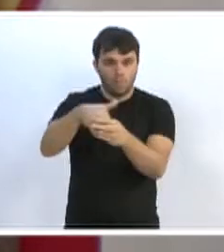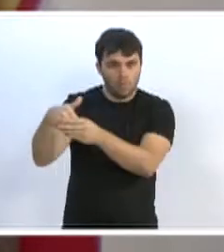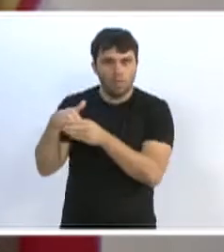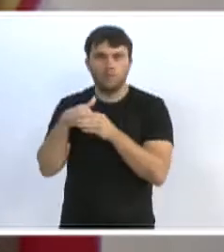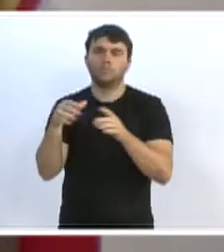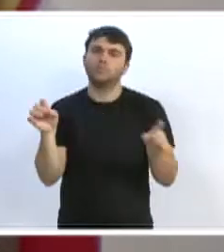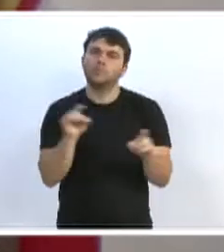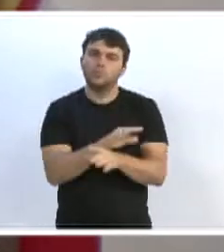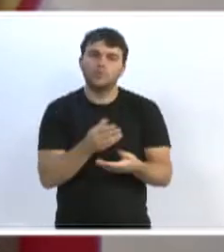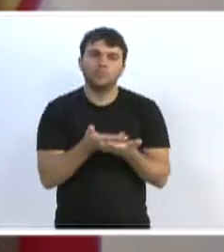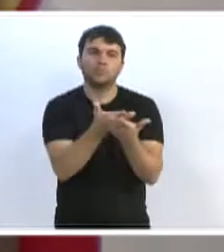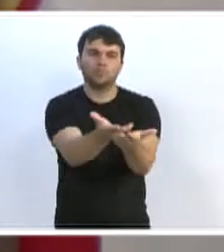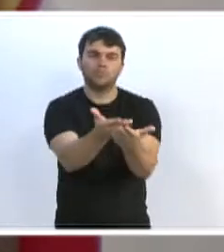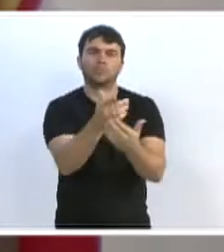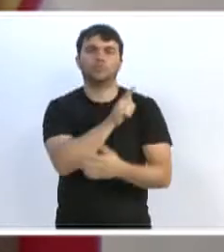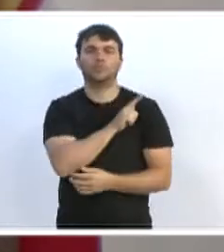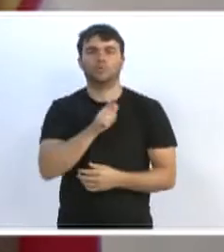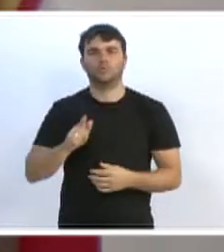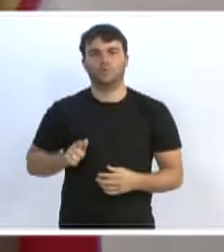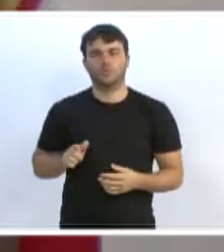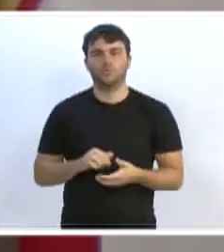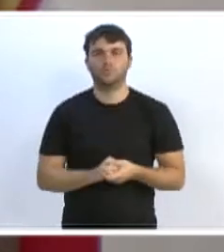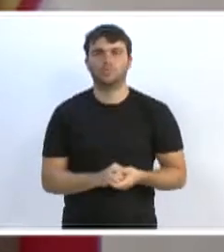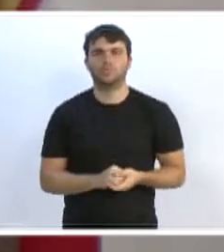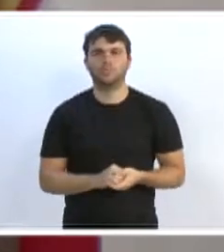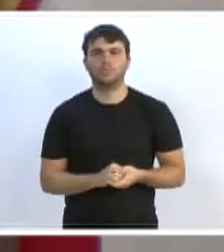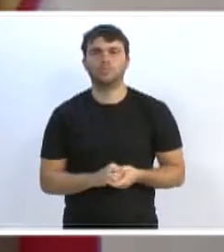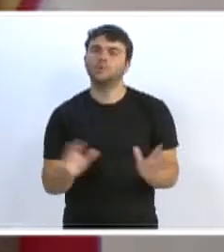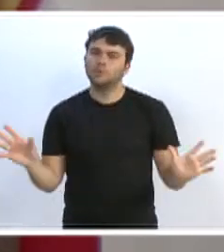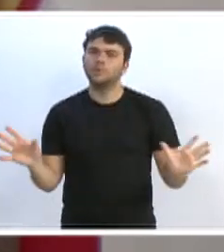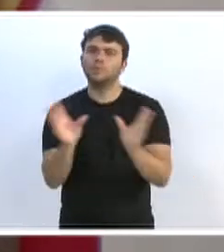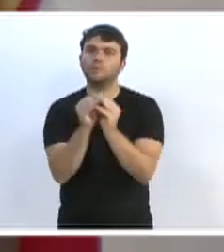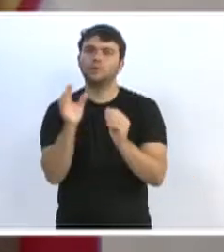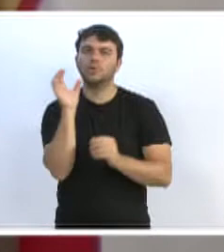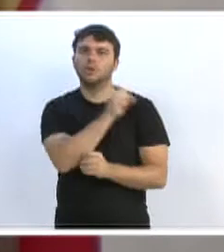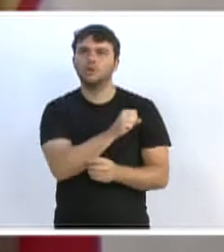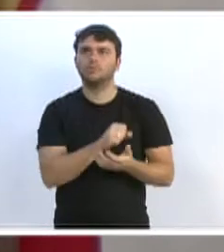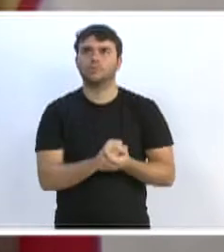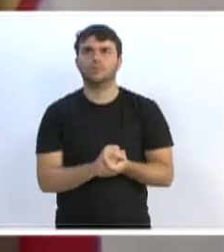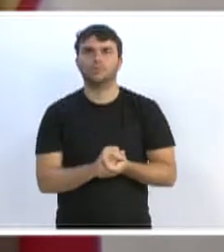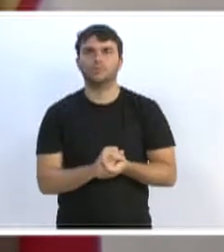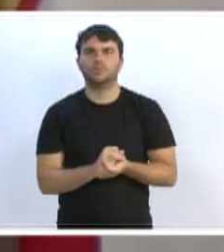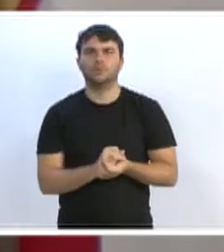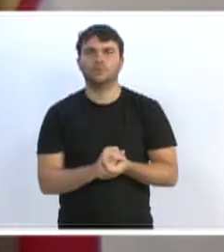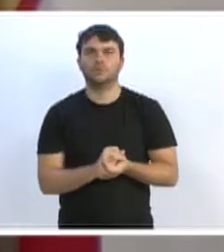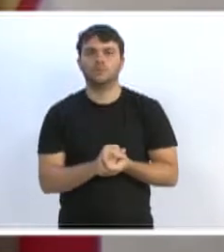e entregue ao governo. E só para resumir, senhores